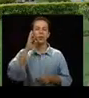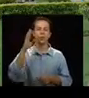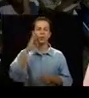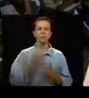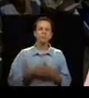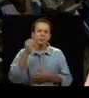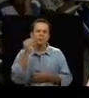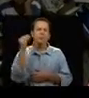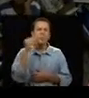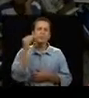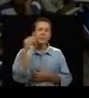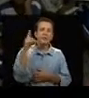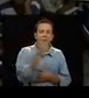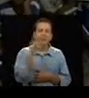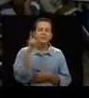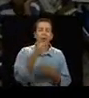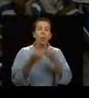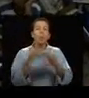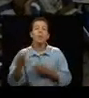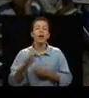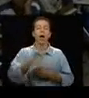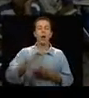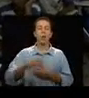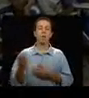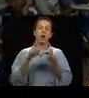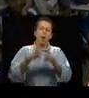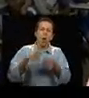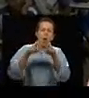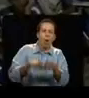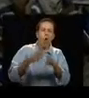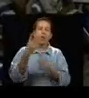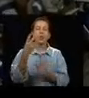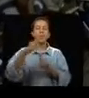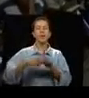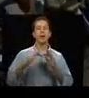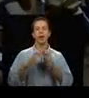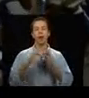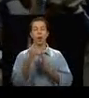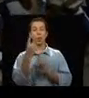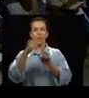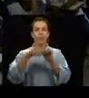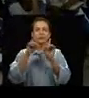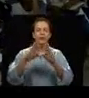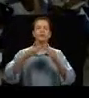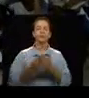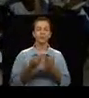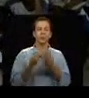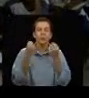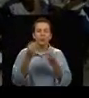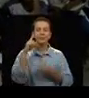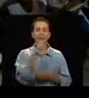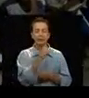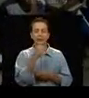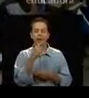dessa teoria. A gente tentando, e era difícil mesmo. Como pegar um aluno que vem da roça, passa 2 meses em casa, 1 mês só aqui, e fazer